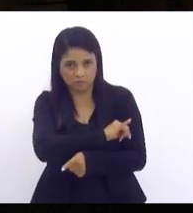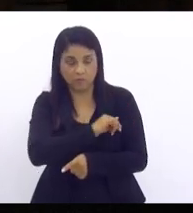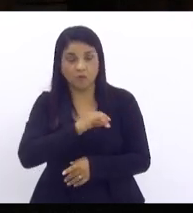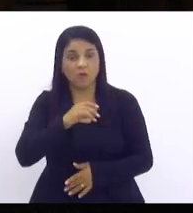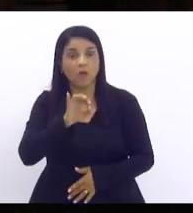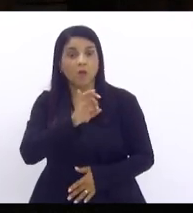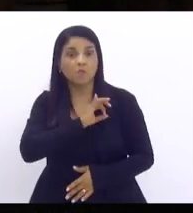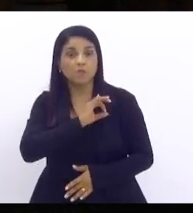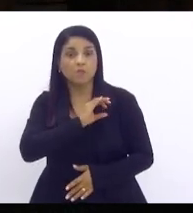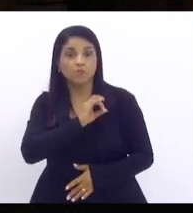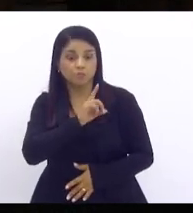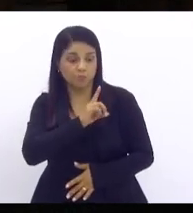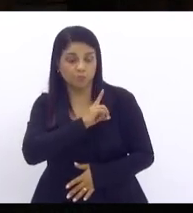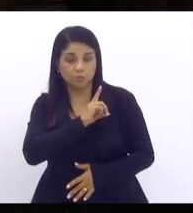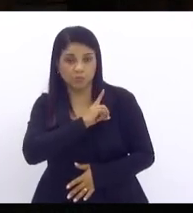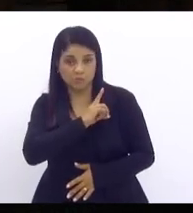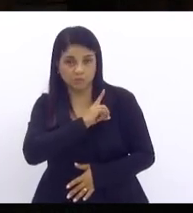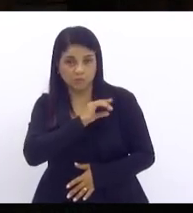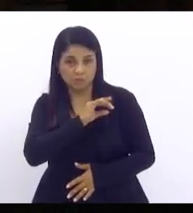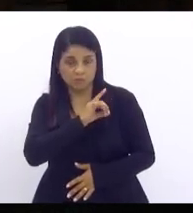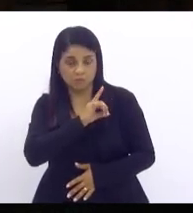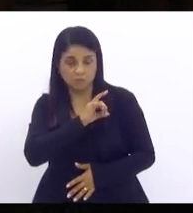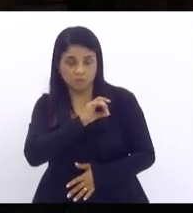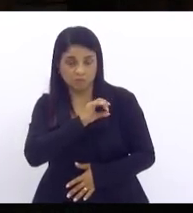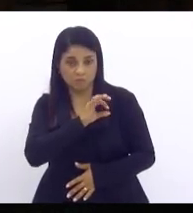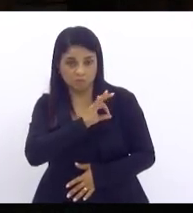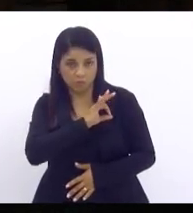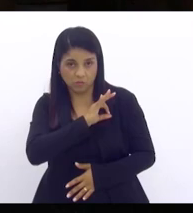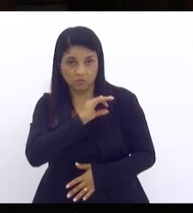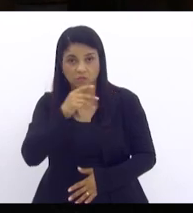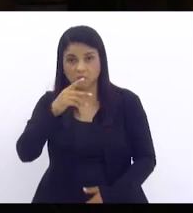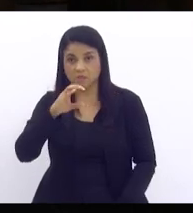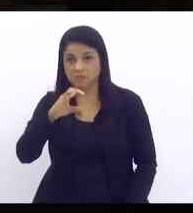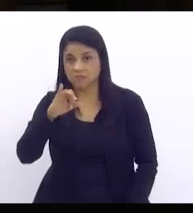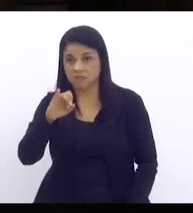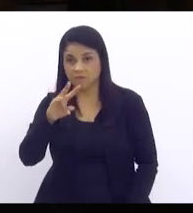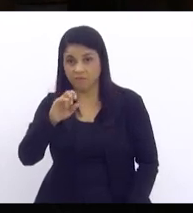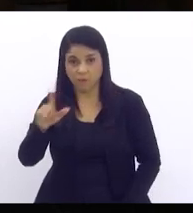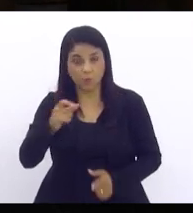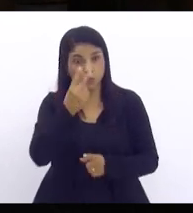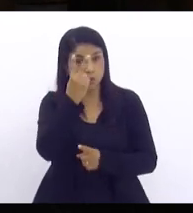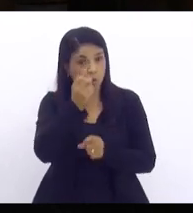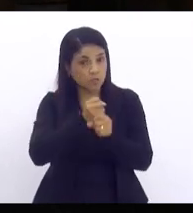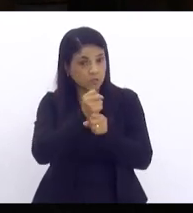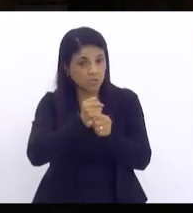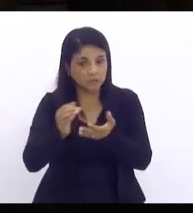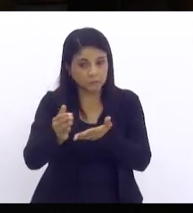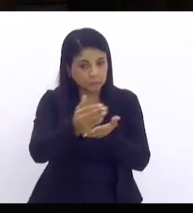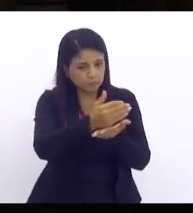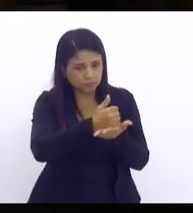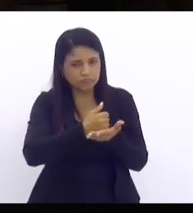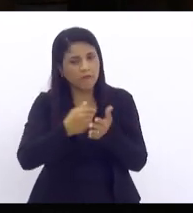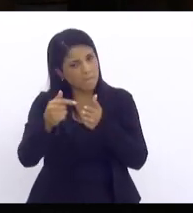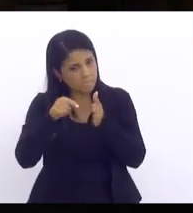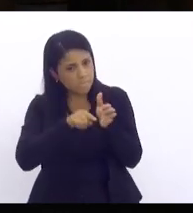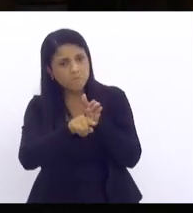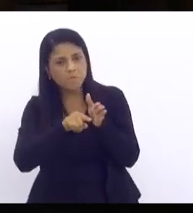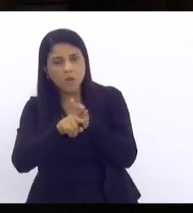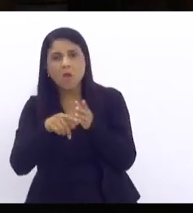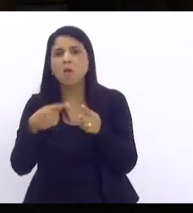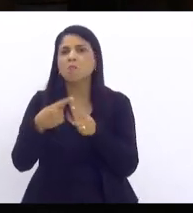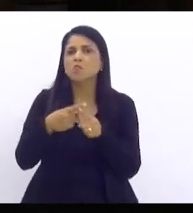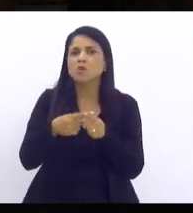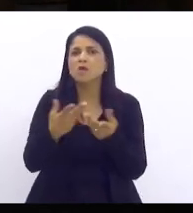Polícia Civil, com esse brilhante trabalho que fez agora esse levantamento de 2 anos, E que muitas das vezes vai ser questionada, pô, mas peraí, por que não